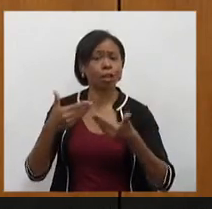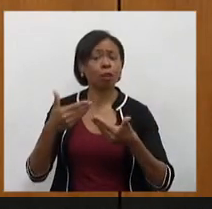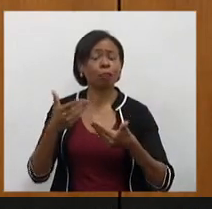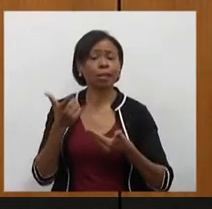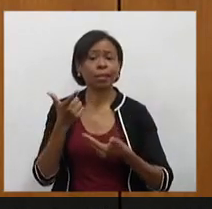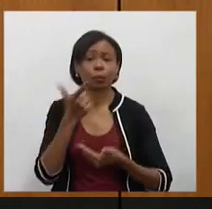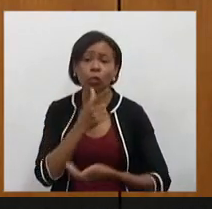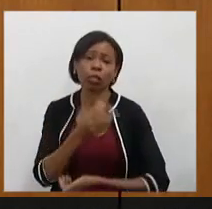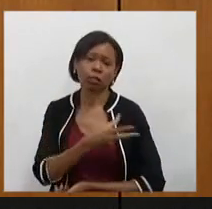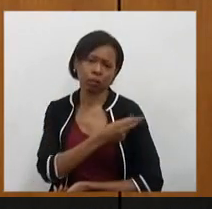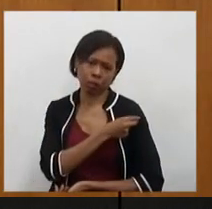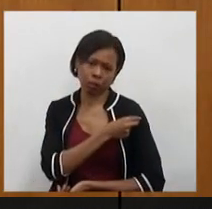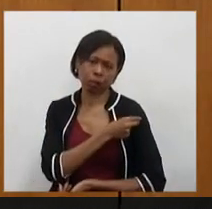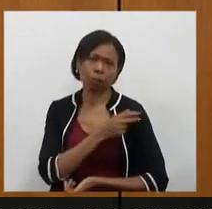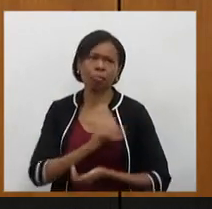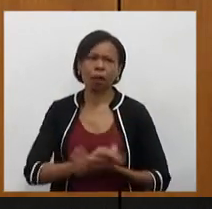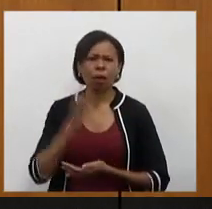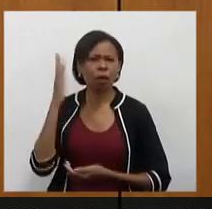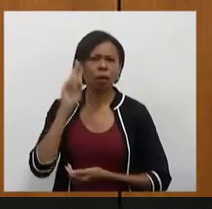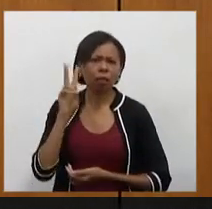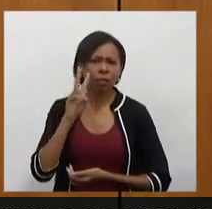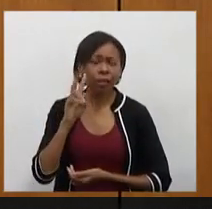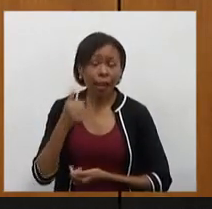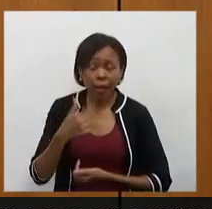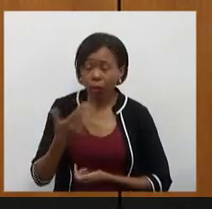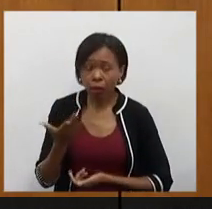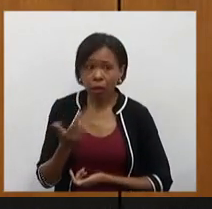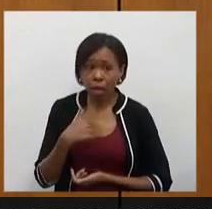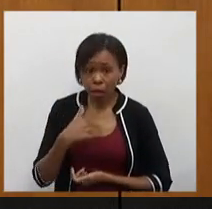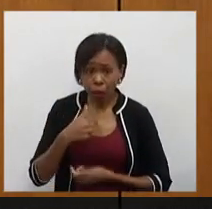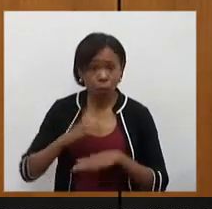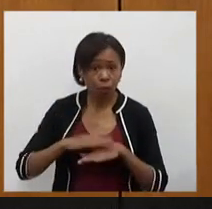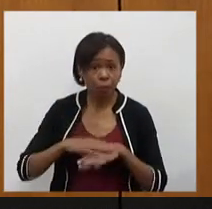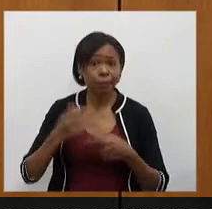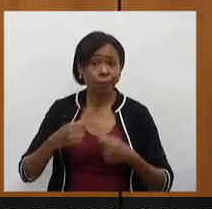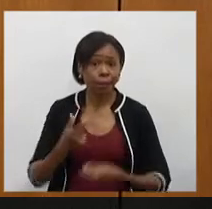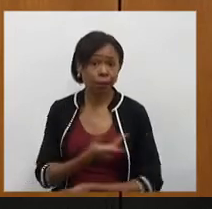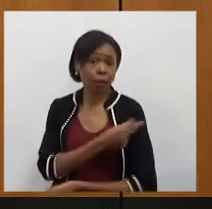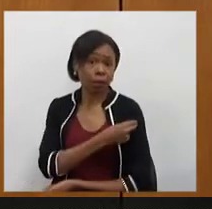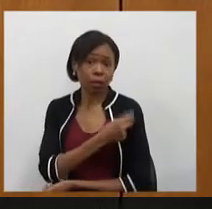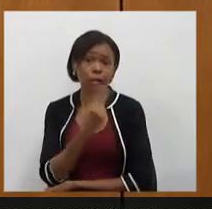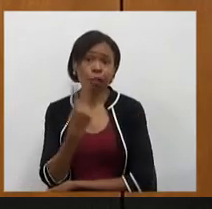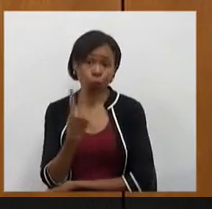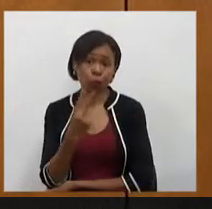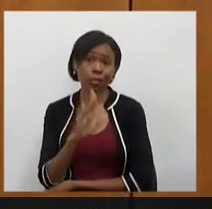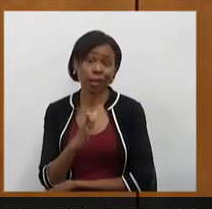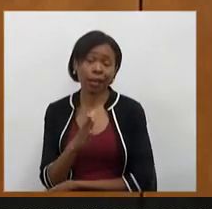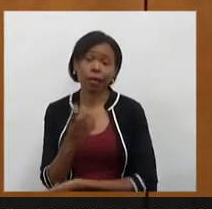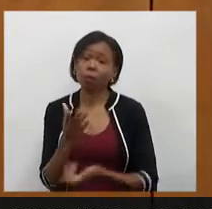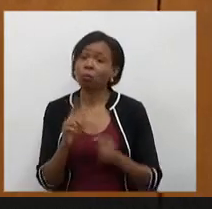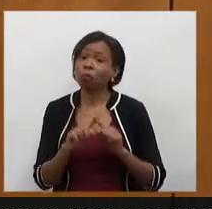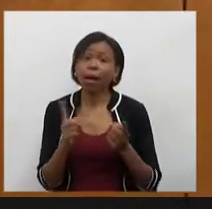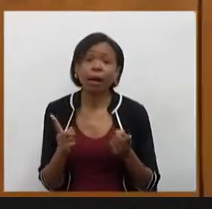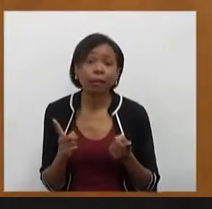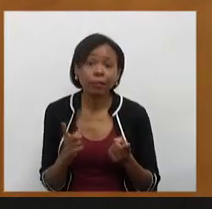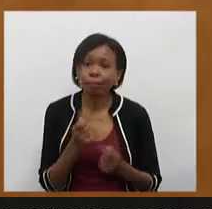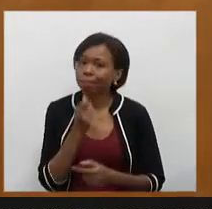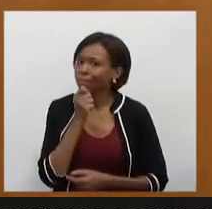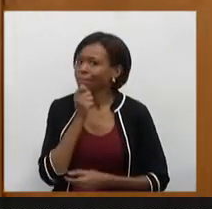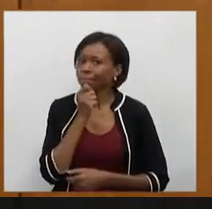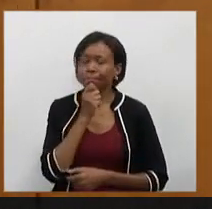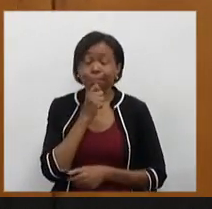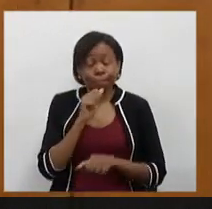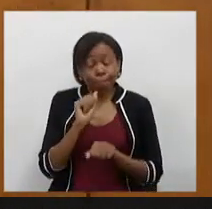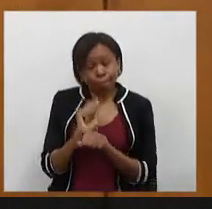Eu mesmo, presidente, teria que ter sido vacinado a segunda dose, não teve para mim, mas vou esperar, né? Não tem opção, vou